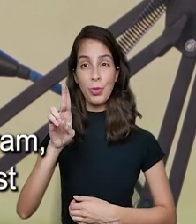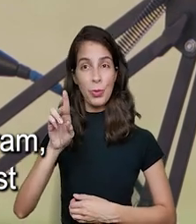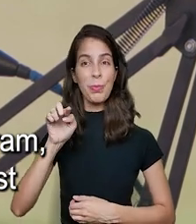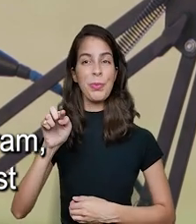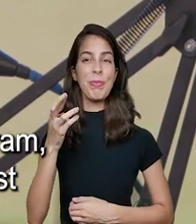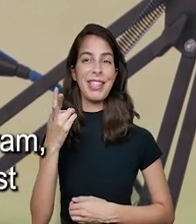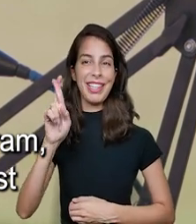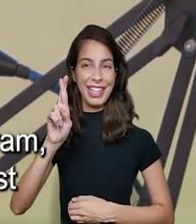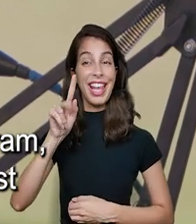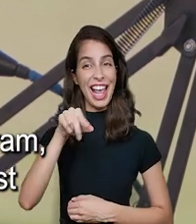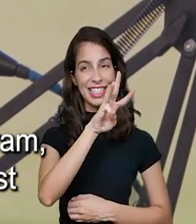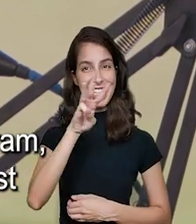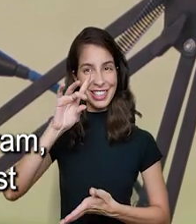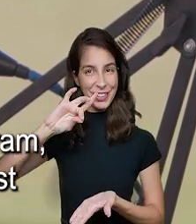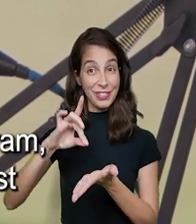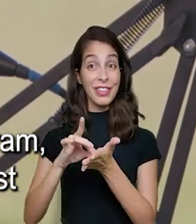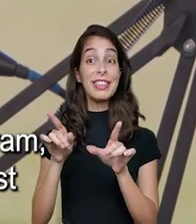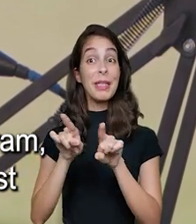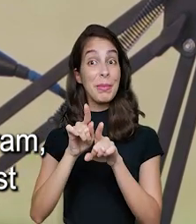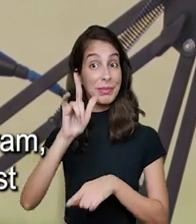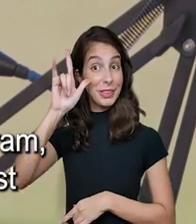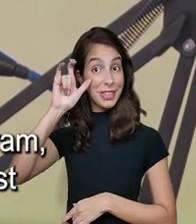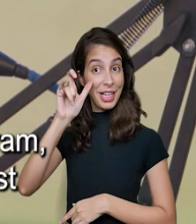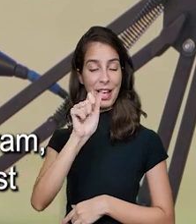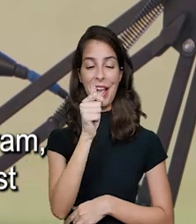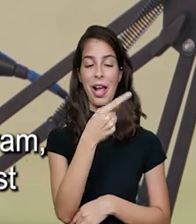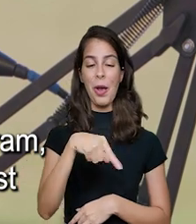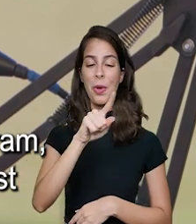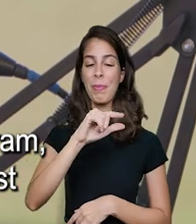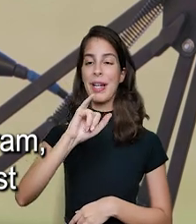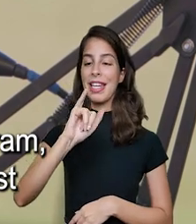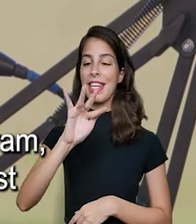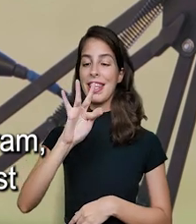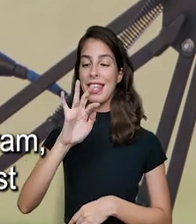e a gente também tá no Instagram no